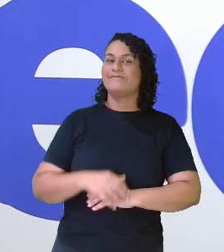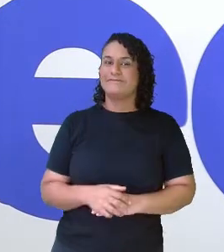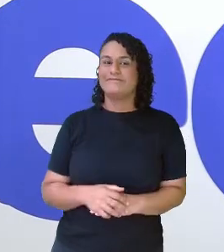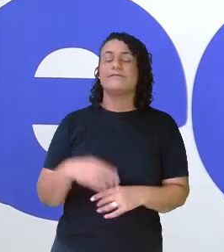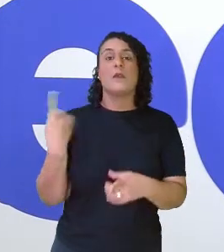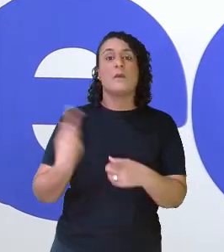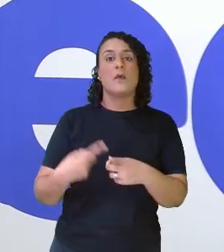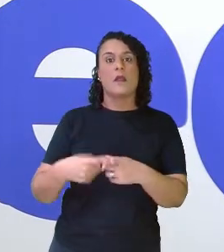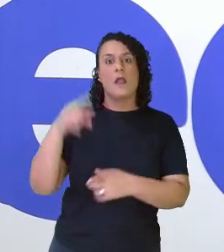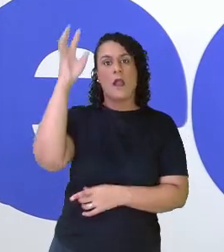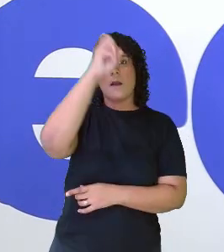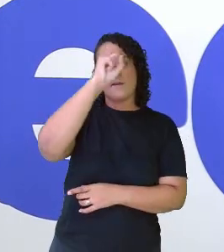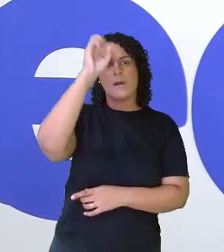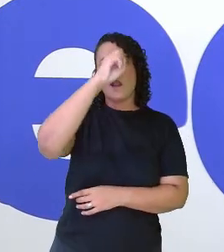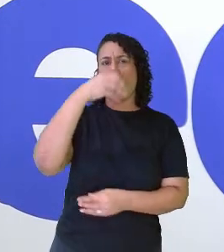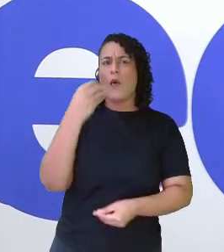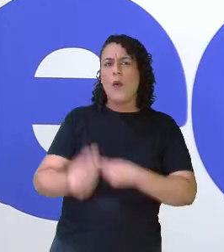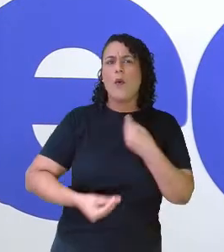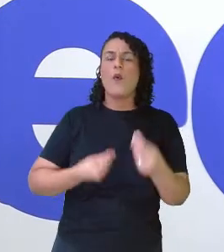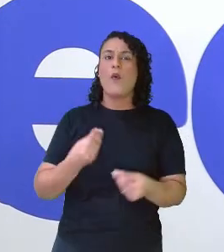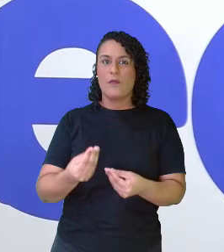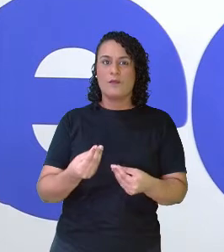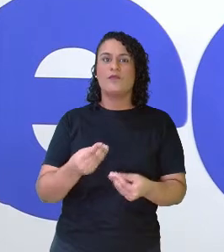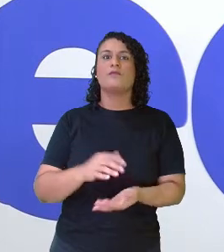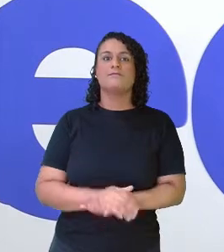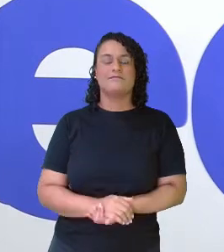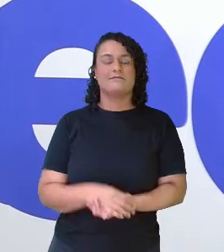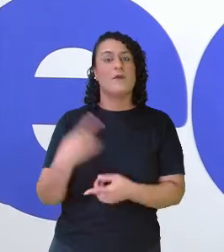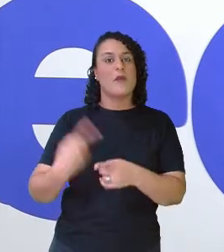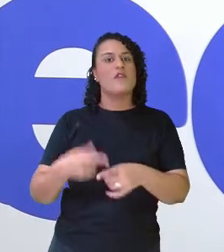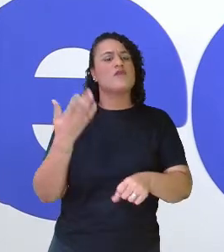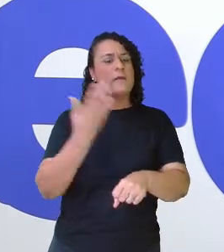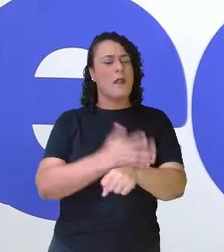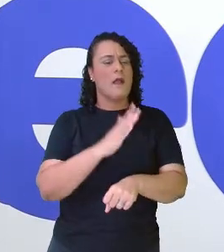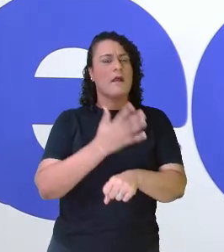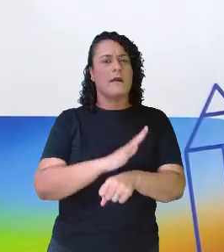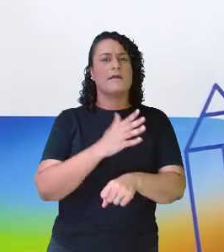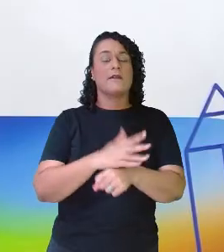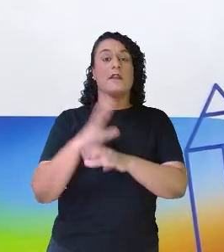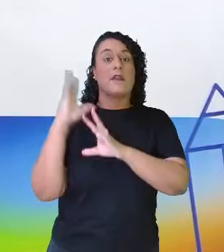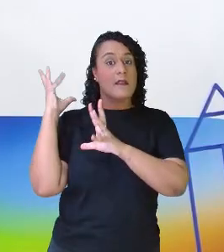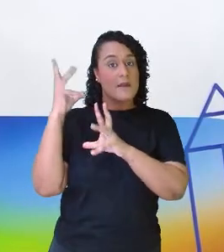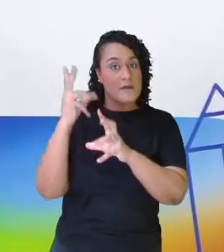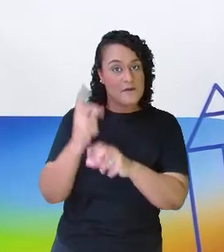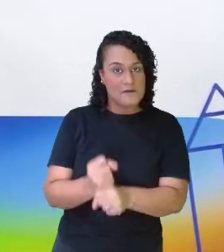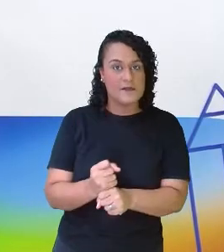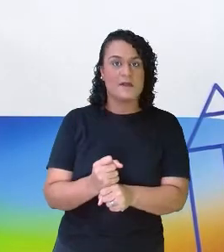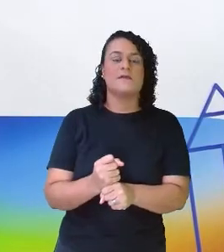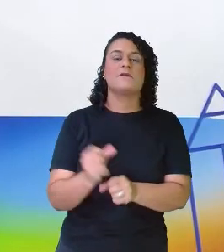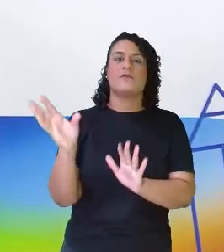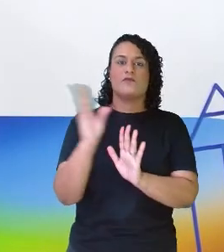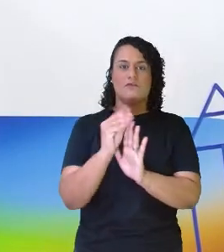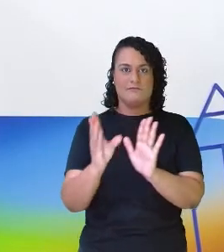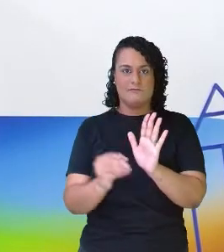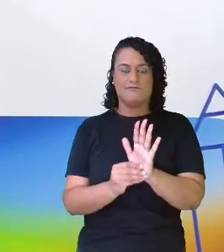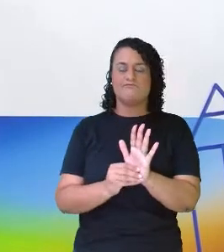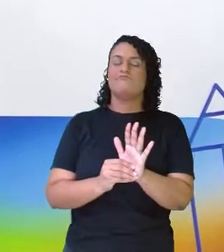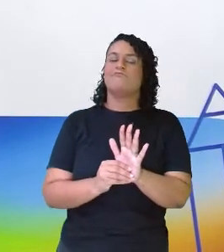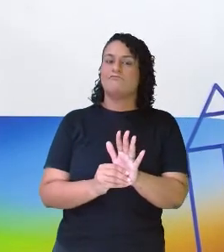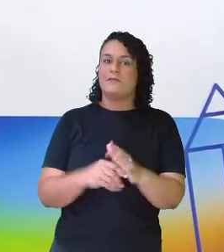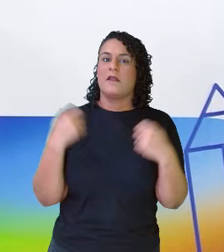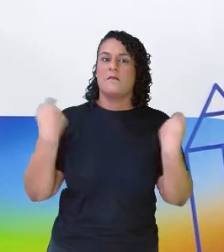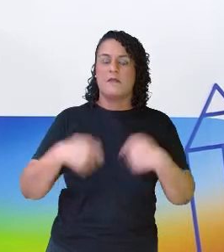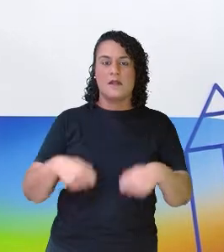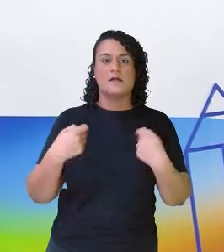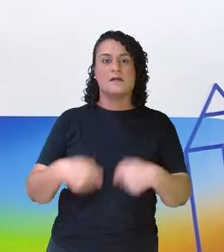a aprendizagem se dá a partir do momento que a gente vê mais as coisas realmente. É isso mesmo, professora Márcia. A gente tem que ver de várias formas. Por isso que hoje a